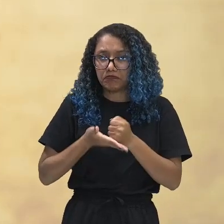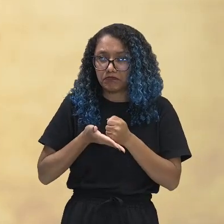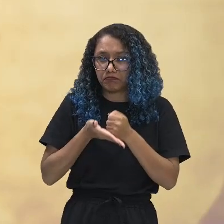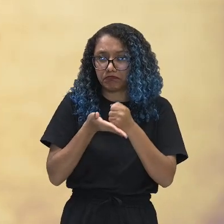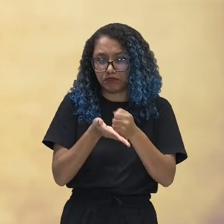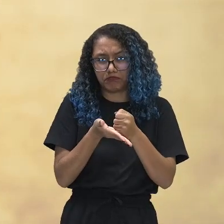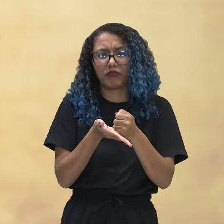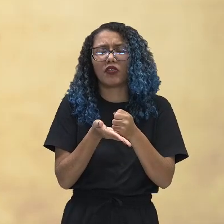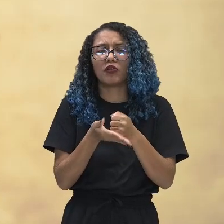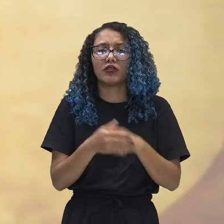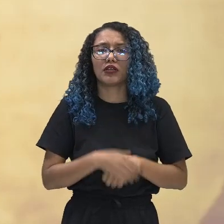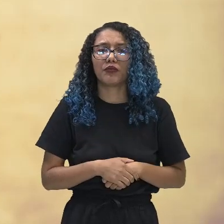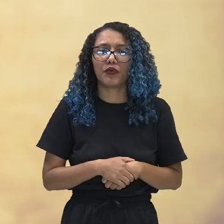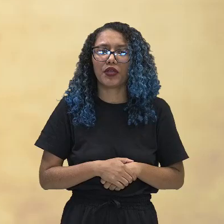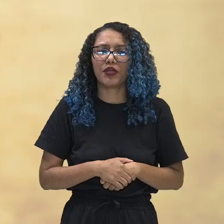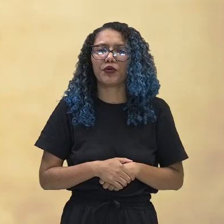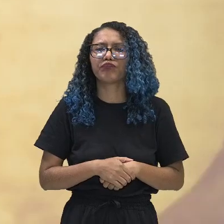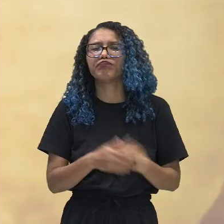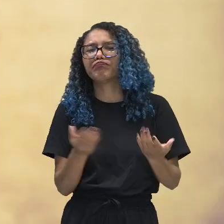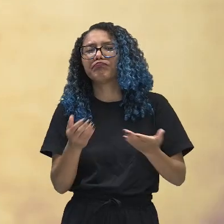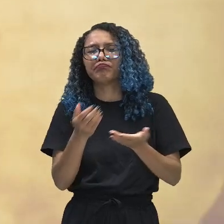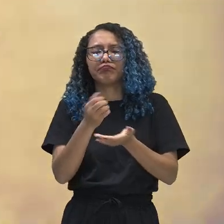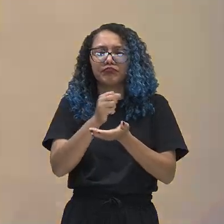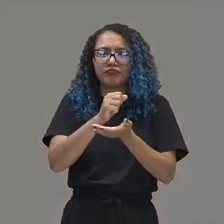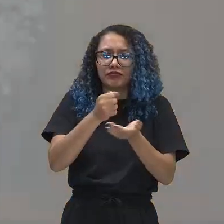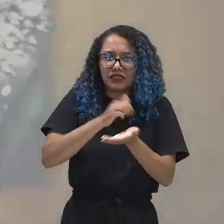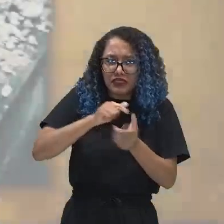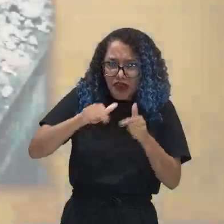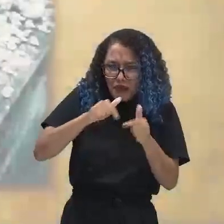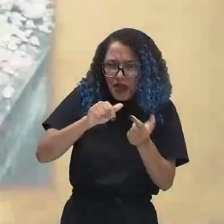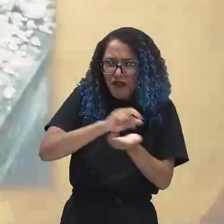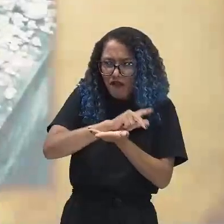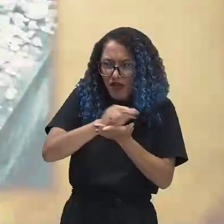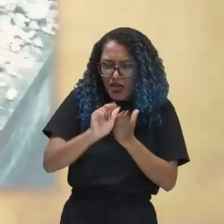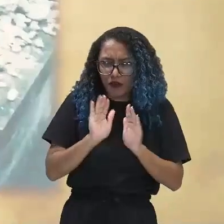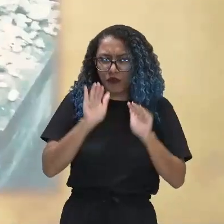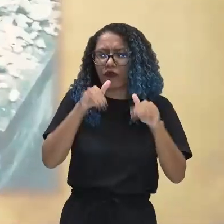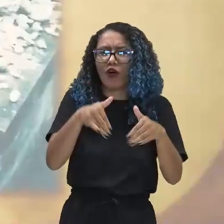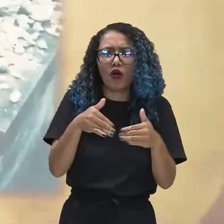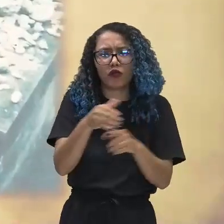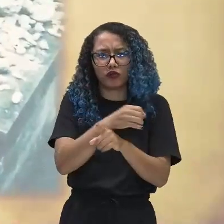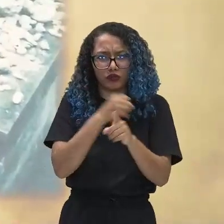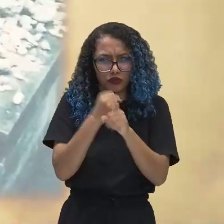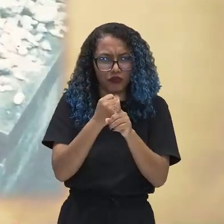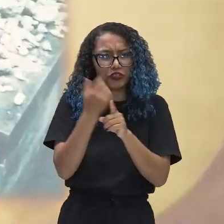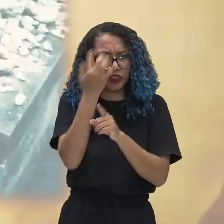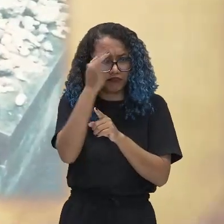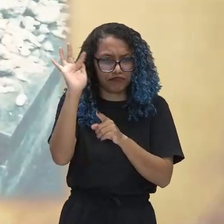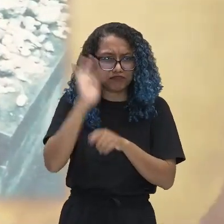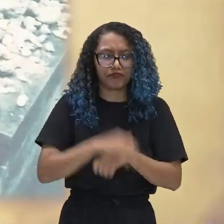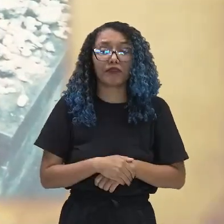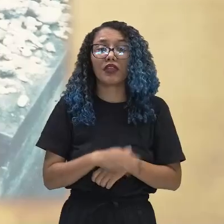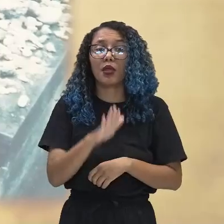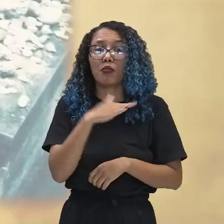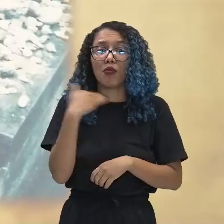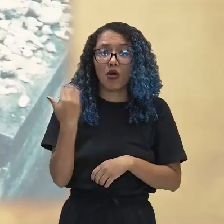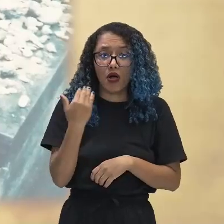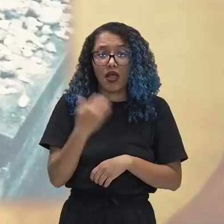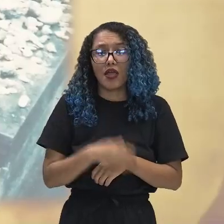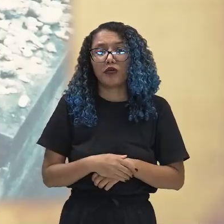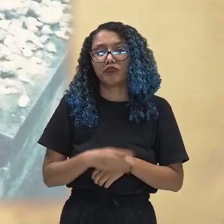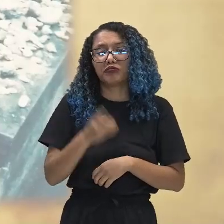dos trabalhos da Escola Sociológica Francesa. Durkheim morreu em Paris, no dia 15 de novembro